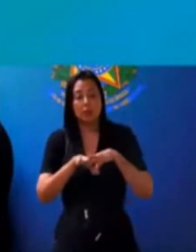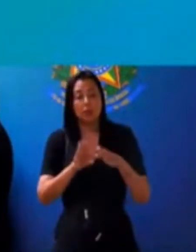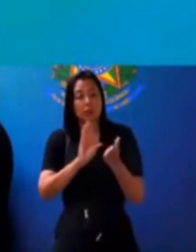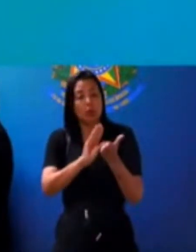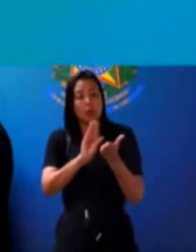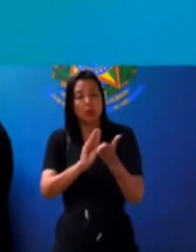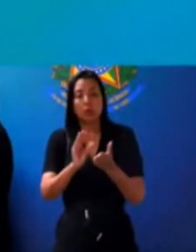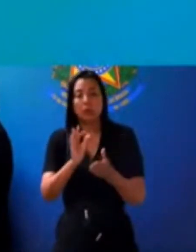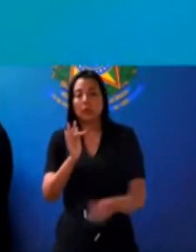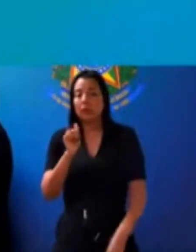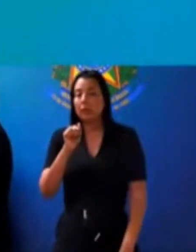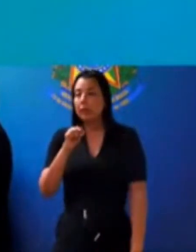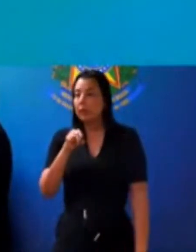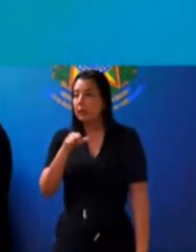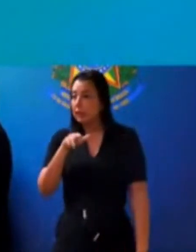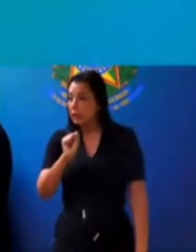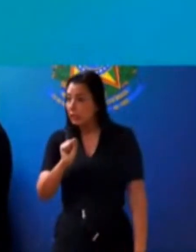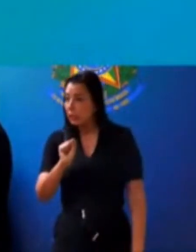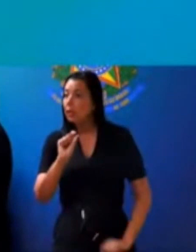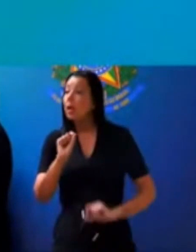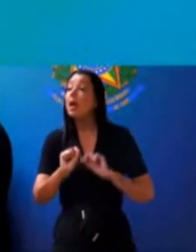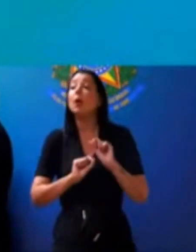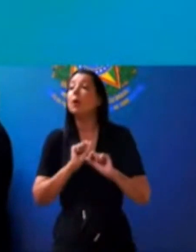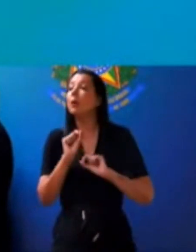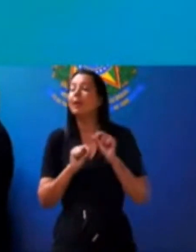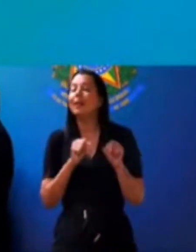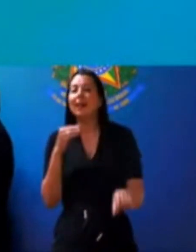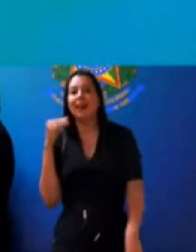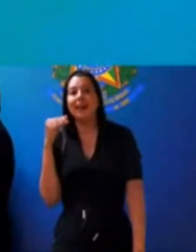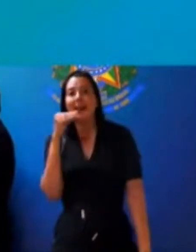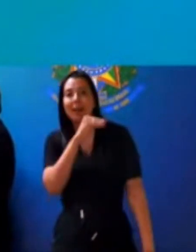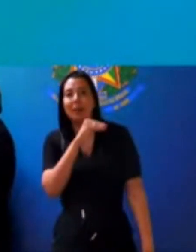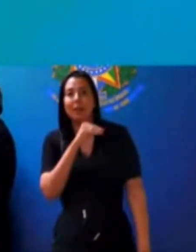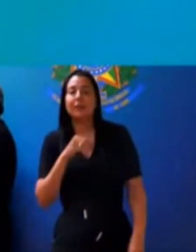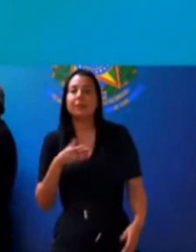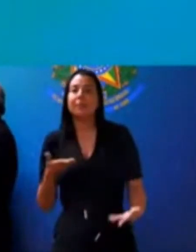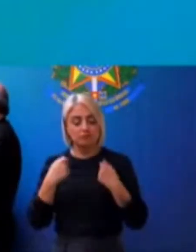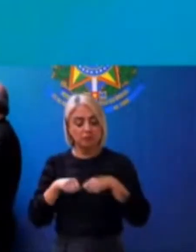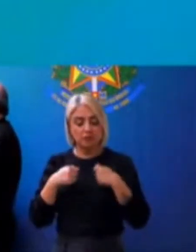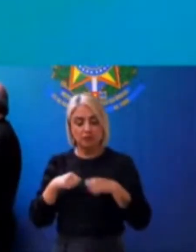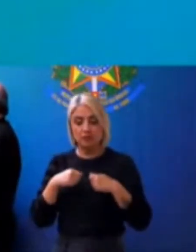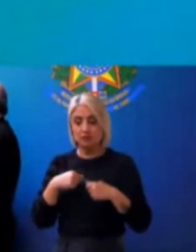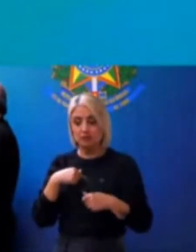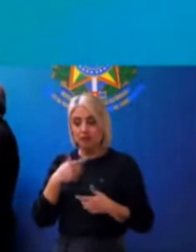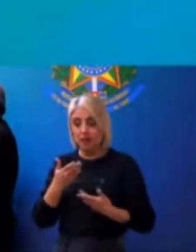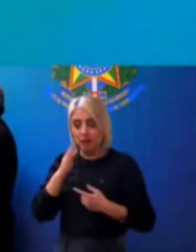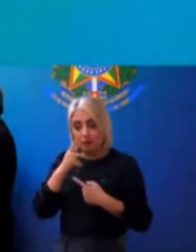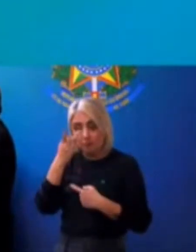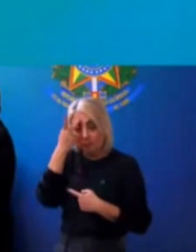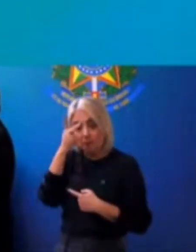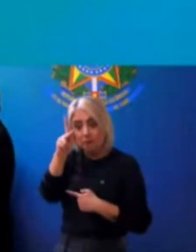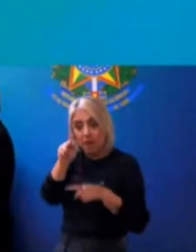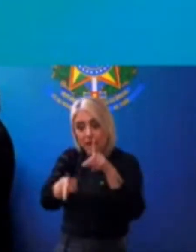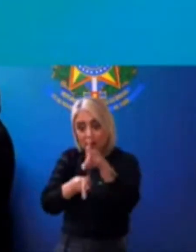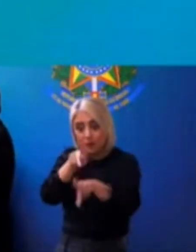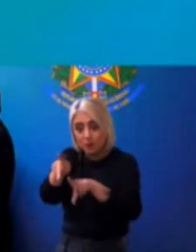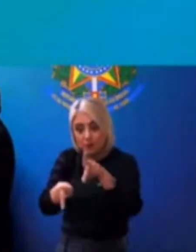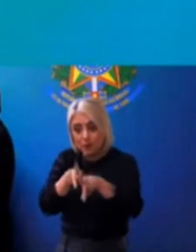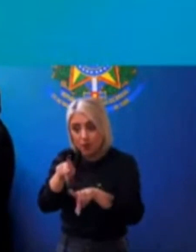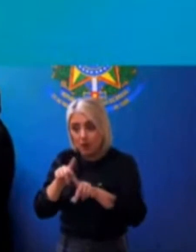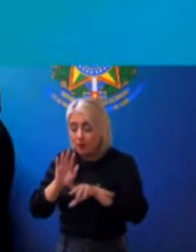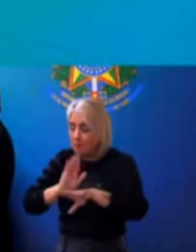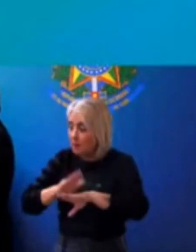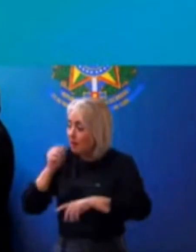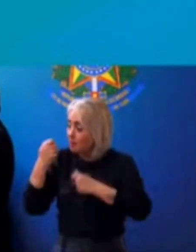de recursos do fmdct são medidas urgentes e imediatas a construção do